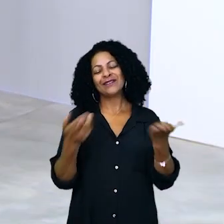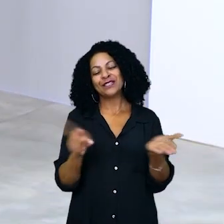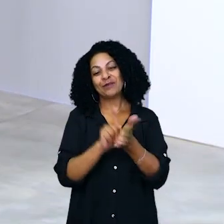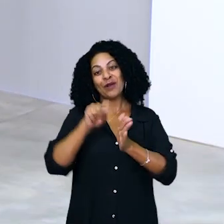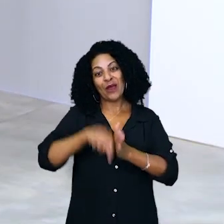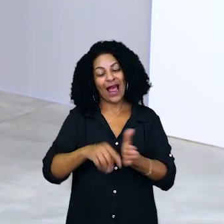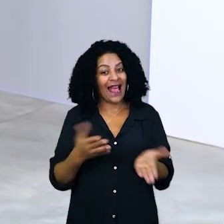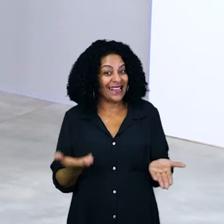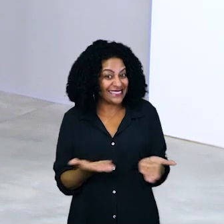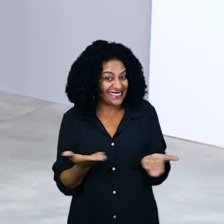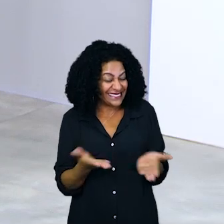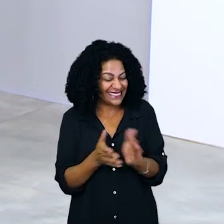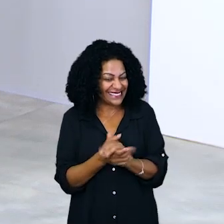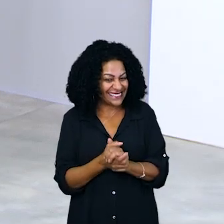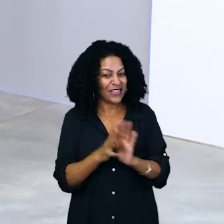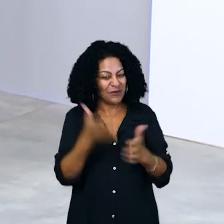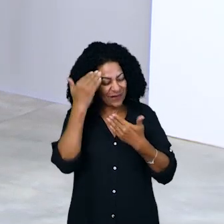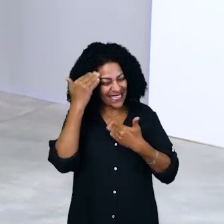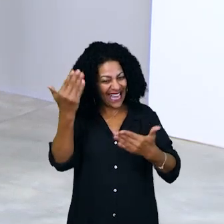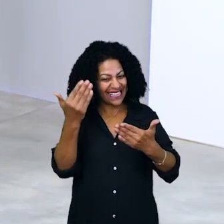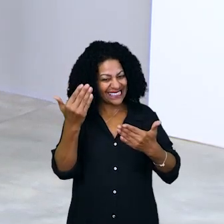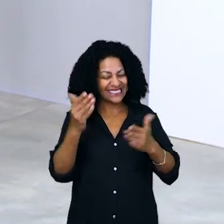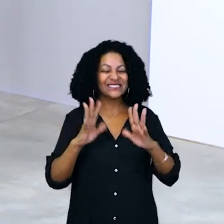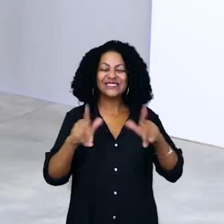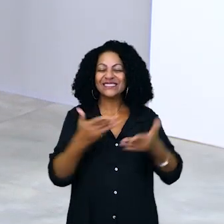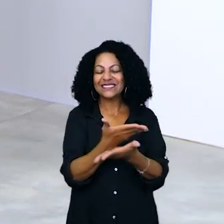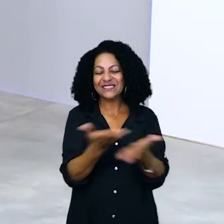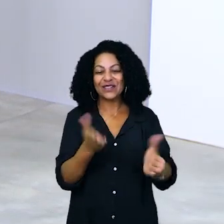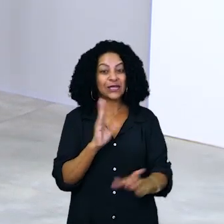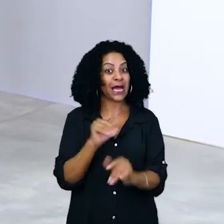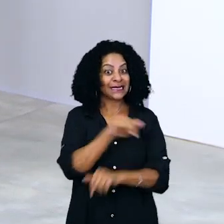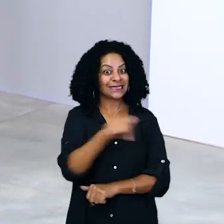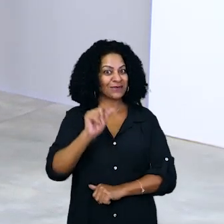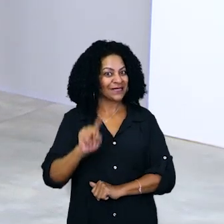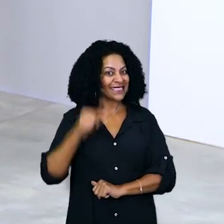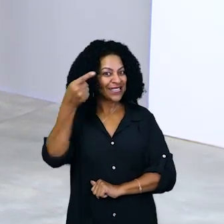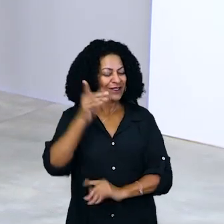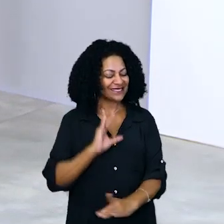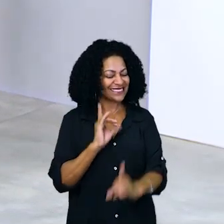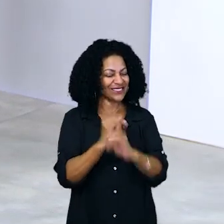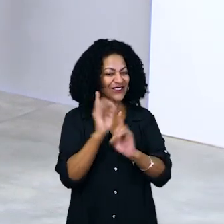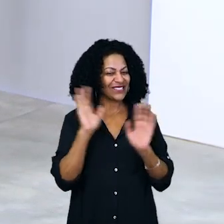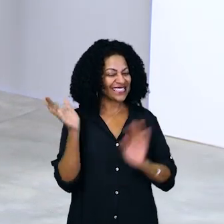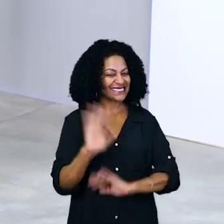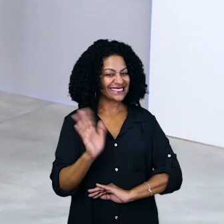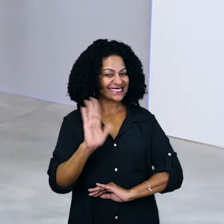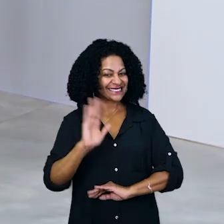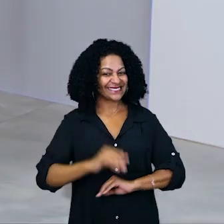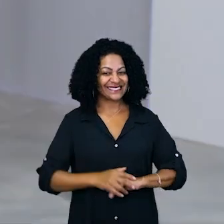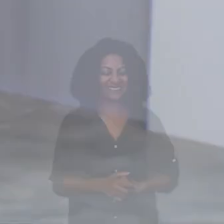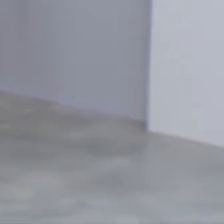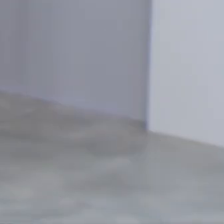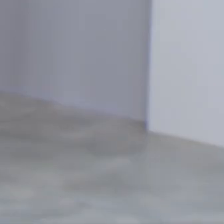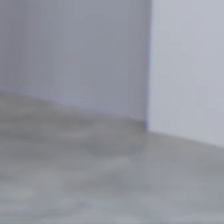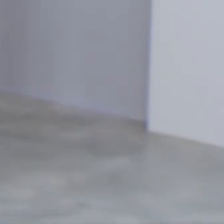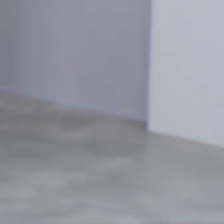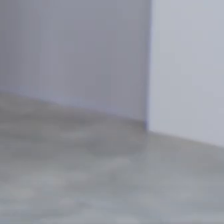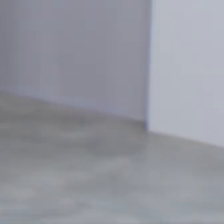O Revista TST fica por aqui. Muito obrigada pela audiência. A gente se encontra na semana que vem. Até lá!